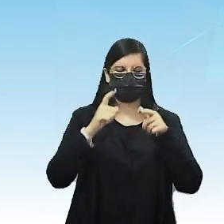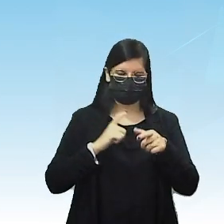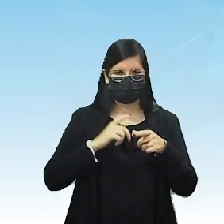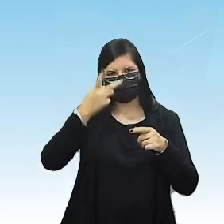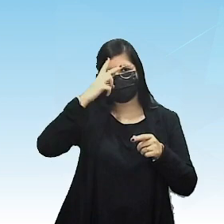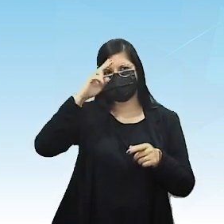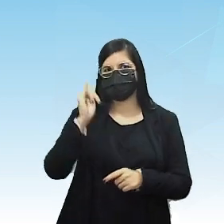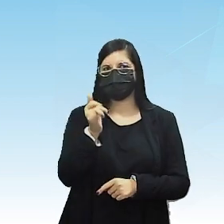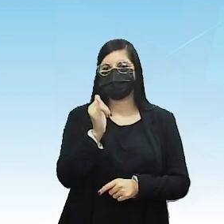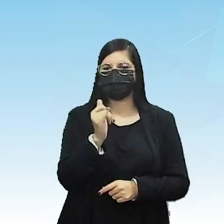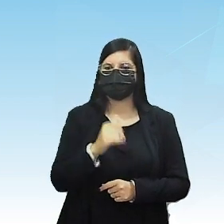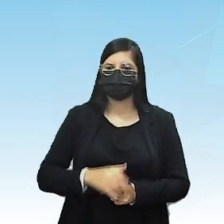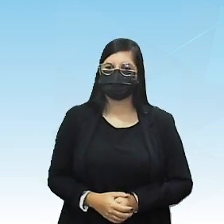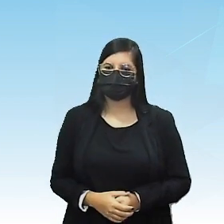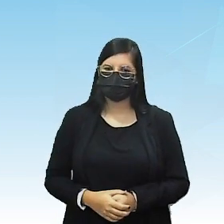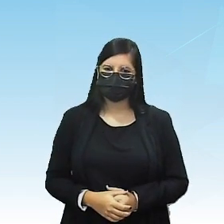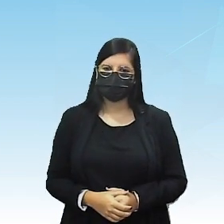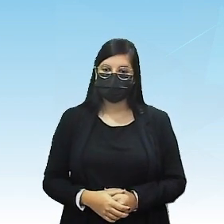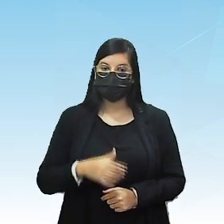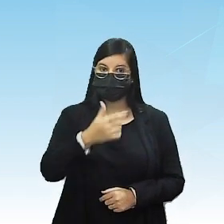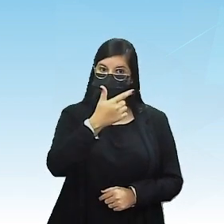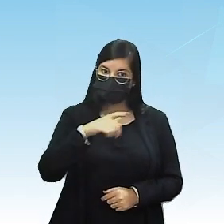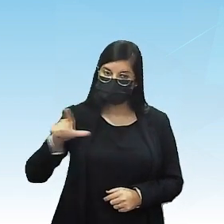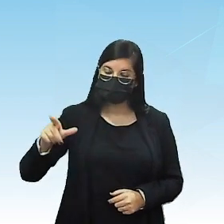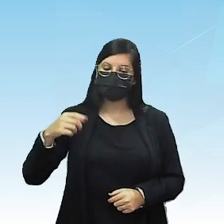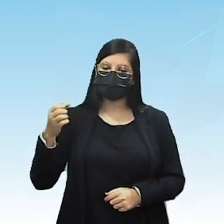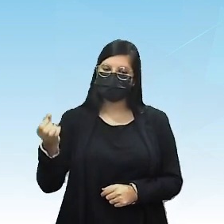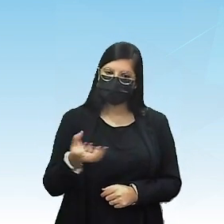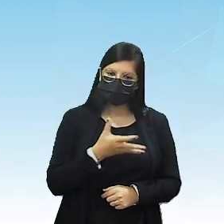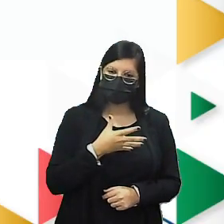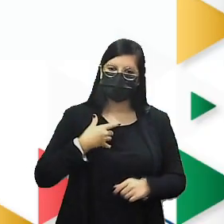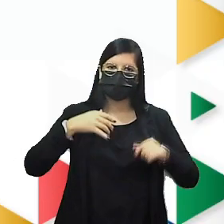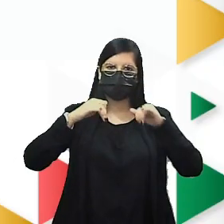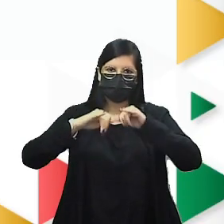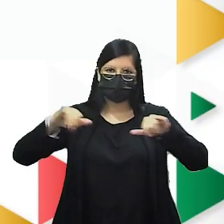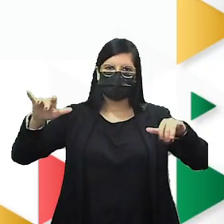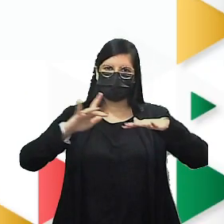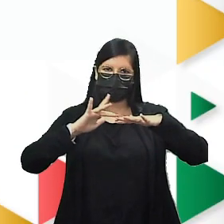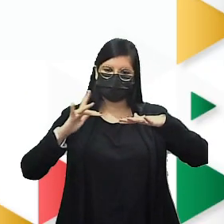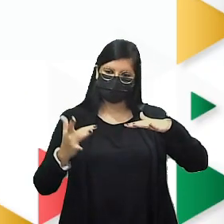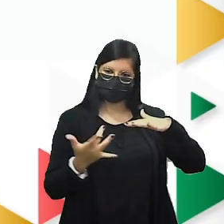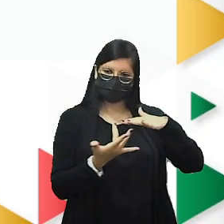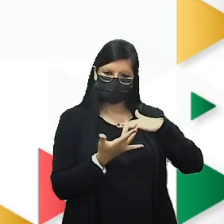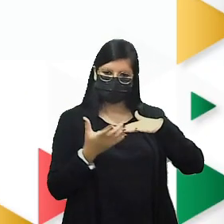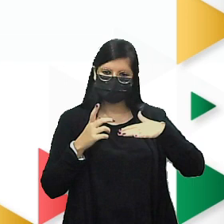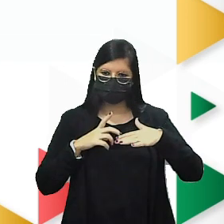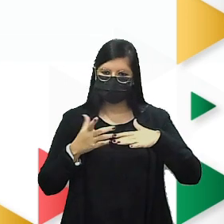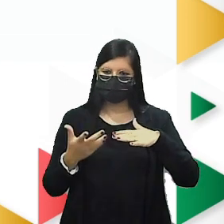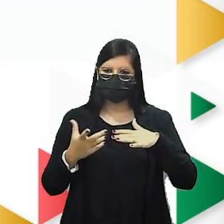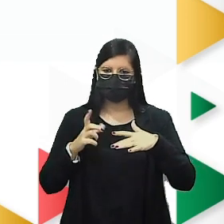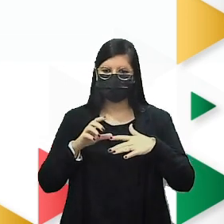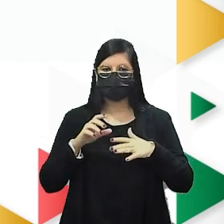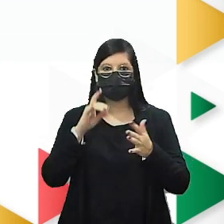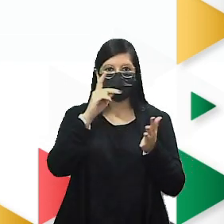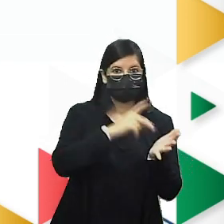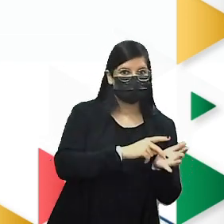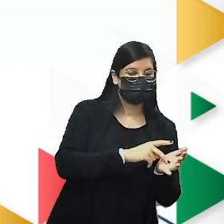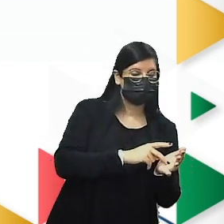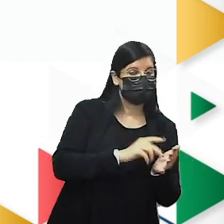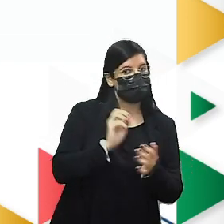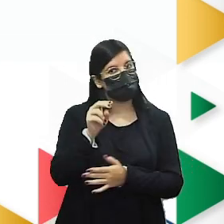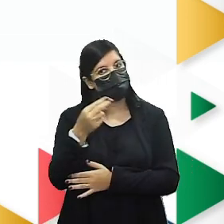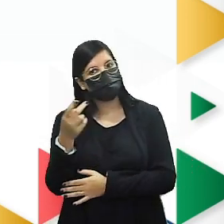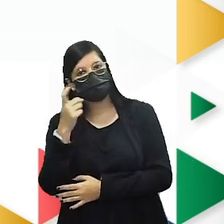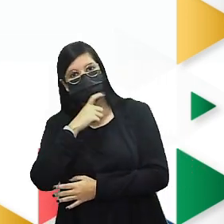versão, né? Outras são mais recentes e divulgadas nas redes sociais, que ficam entre o limite da verdade e da